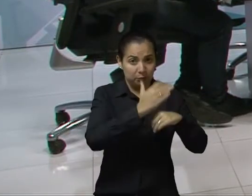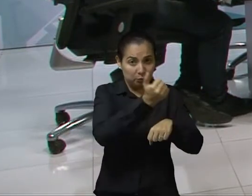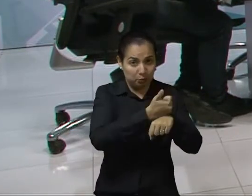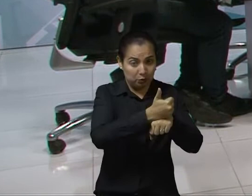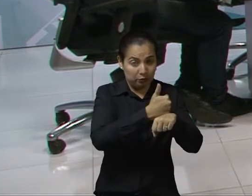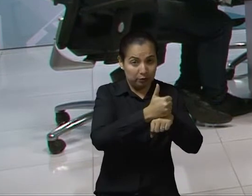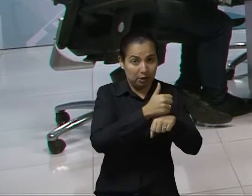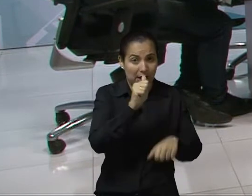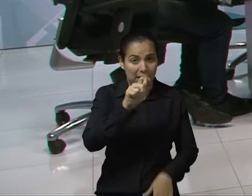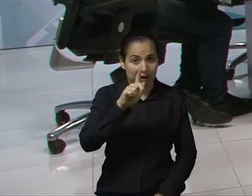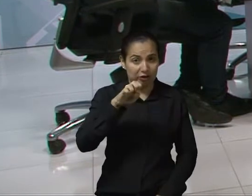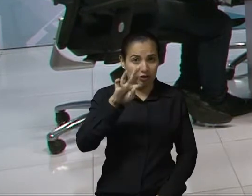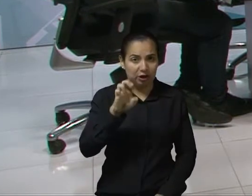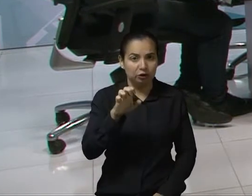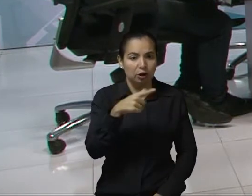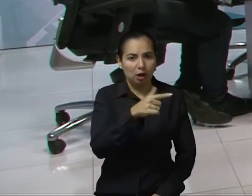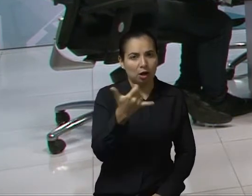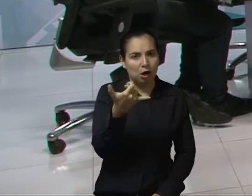uma arma.